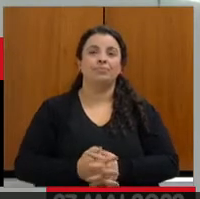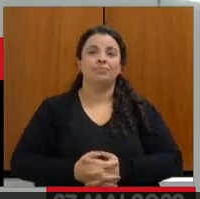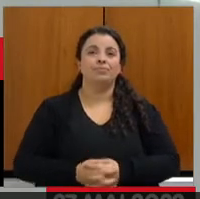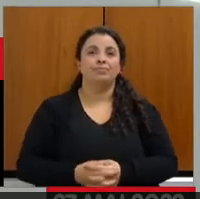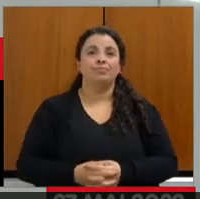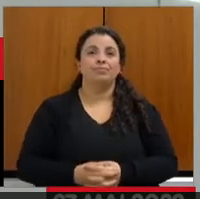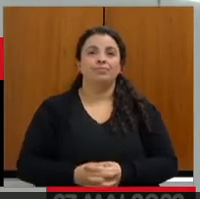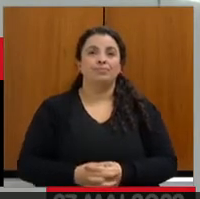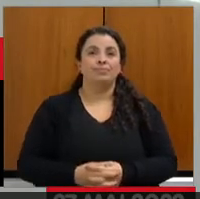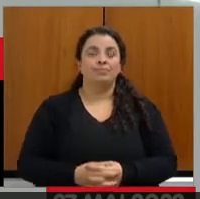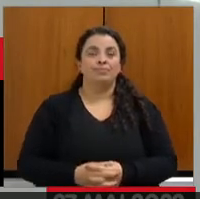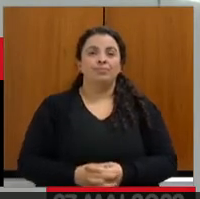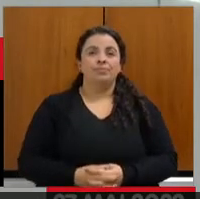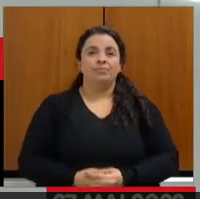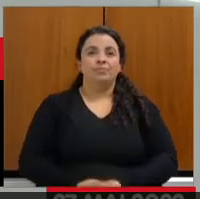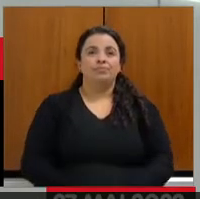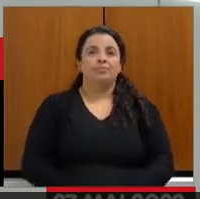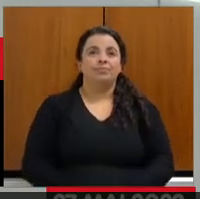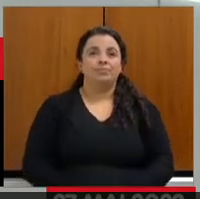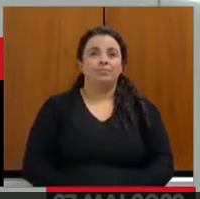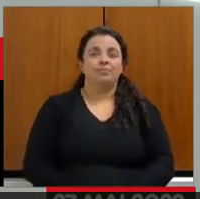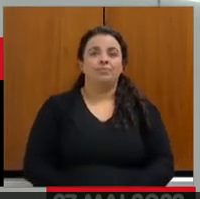E aí